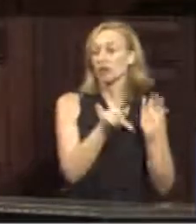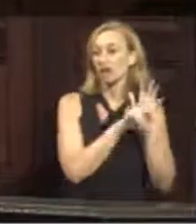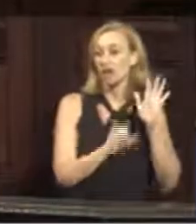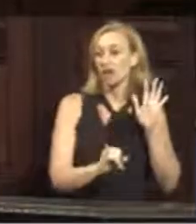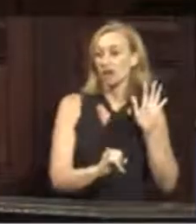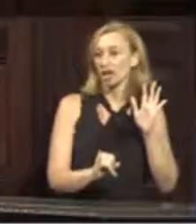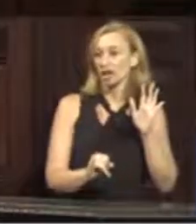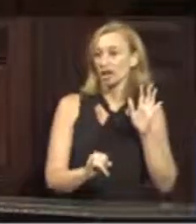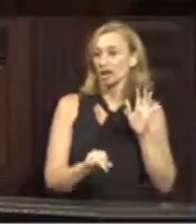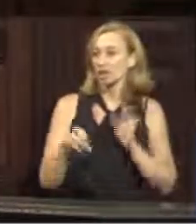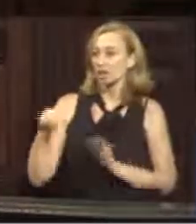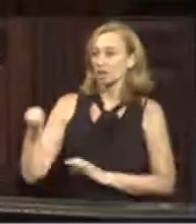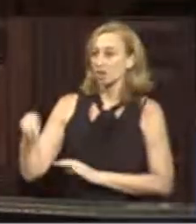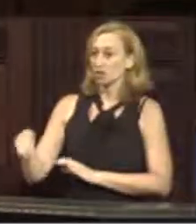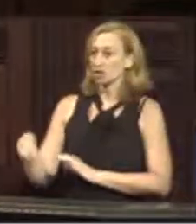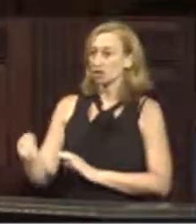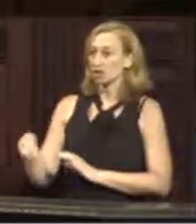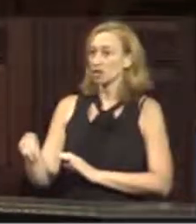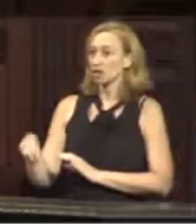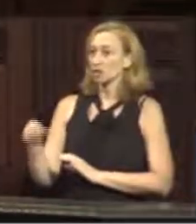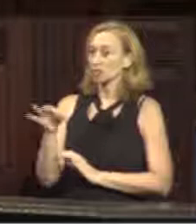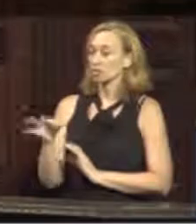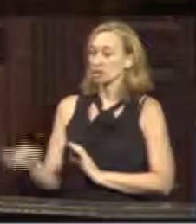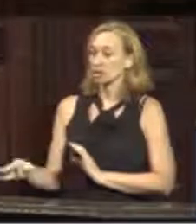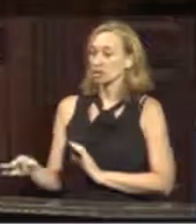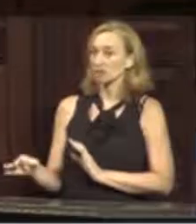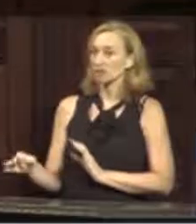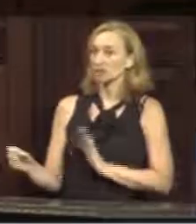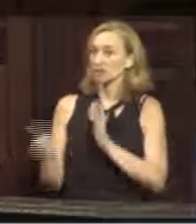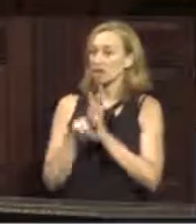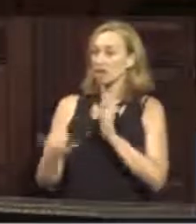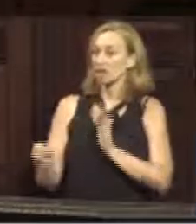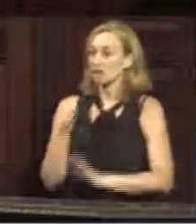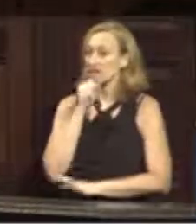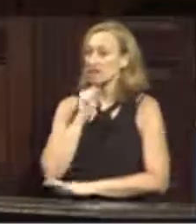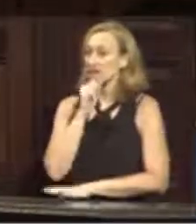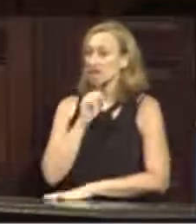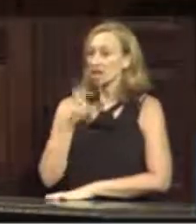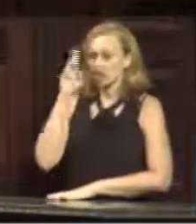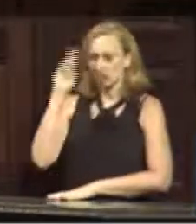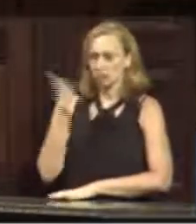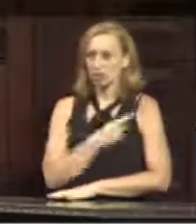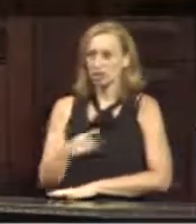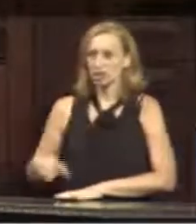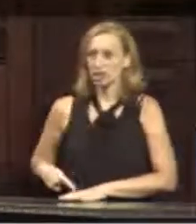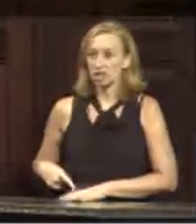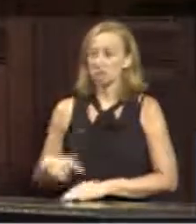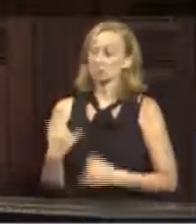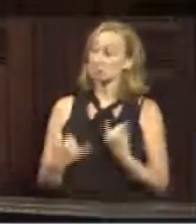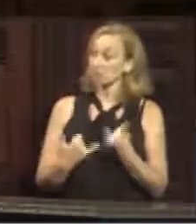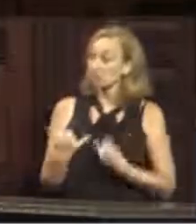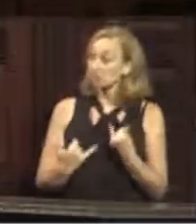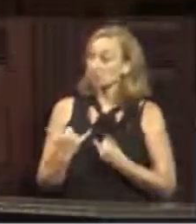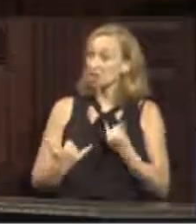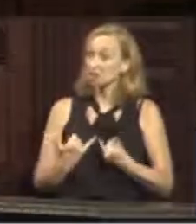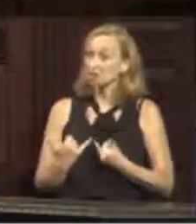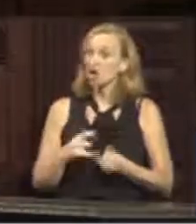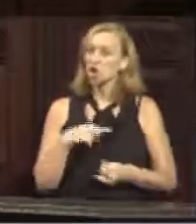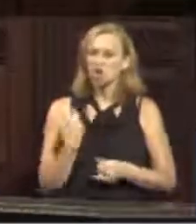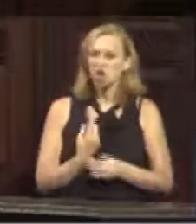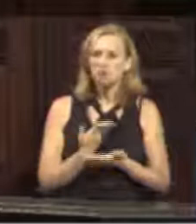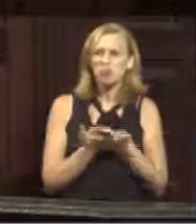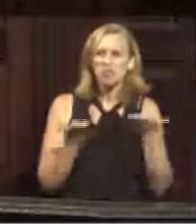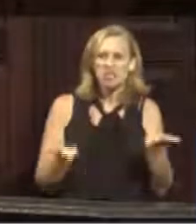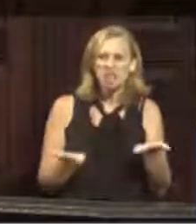aí vai crescendo de 10 em 10%. Senhora Presidente, com essa brincadeira, nós perdemos